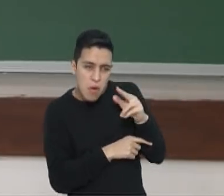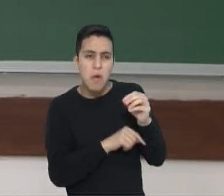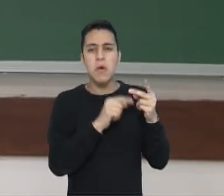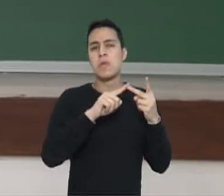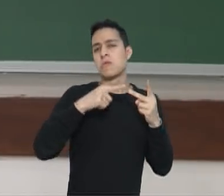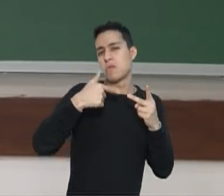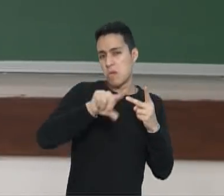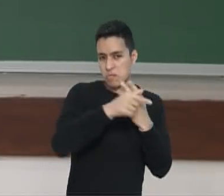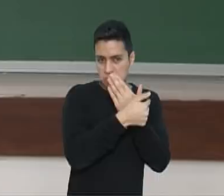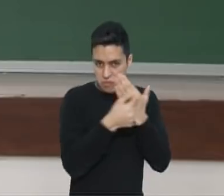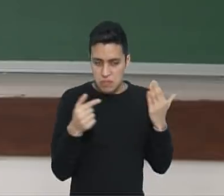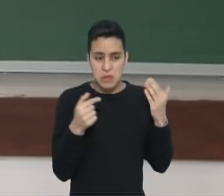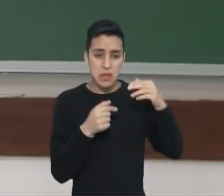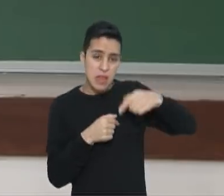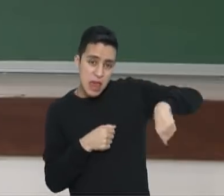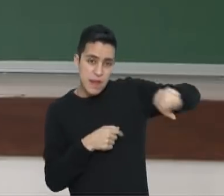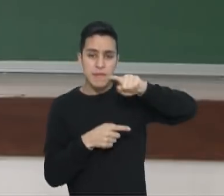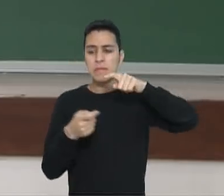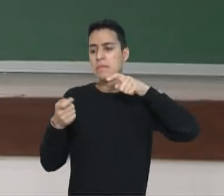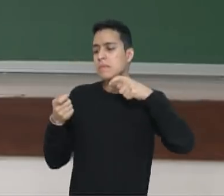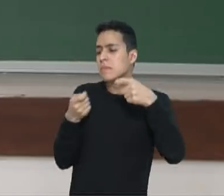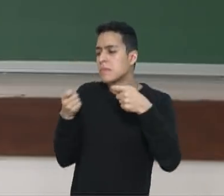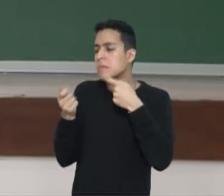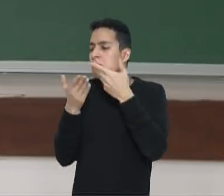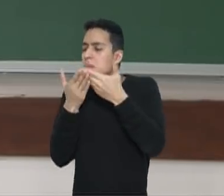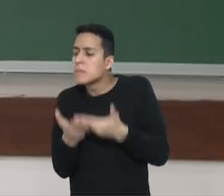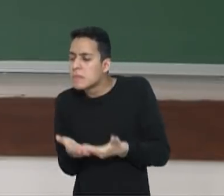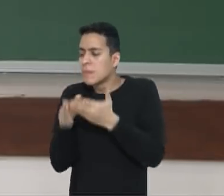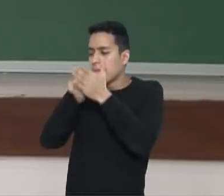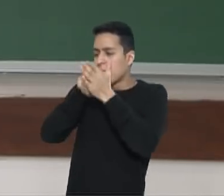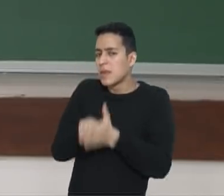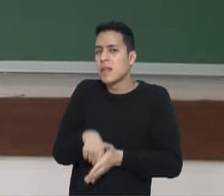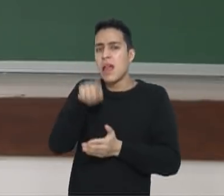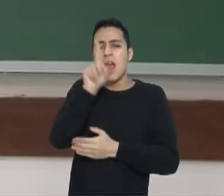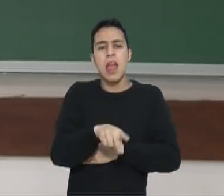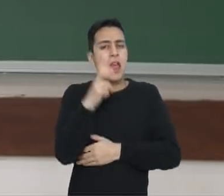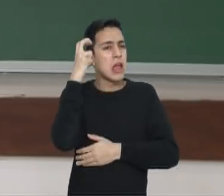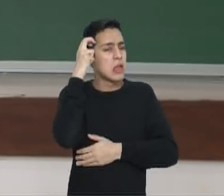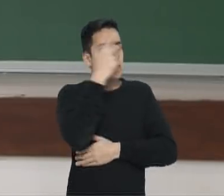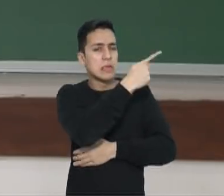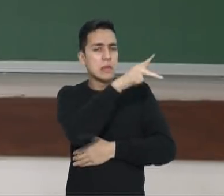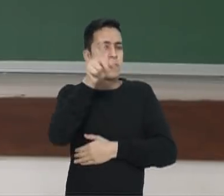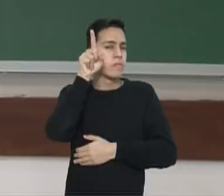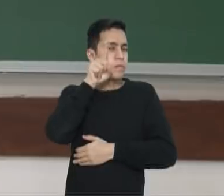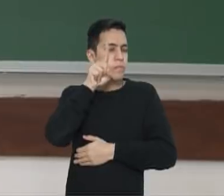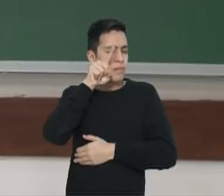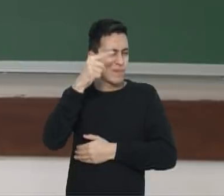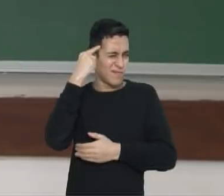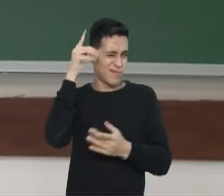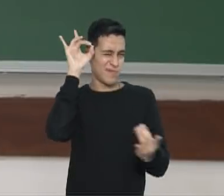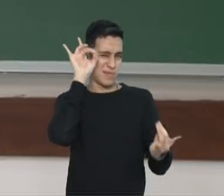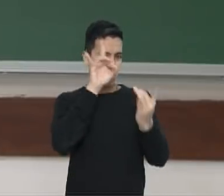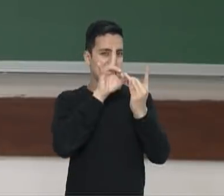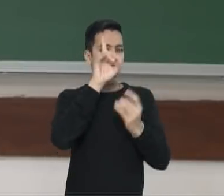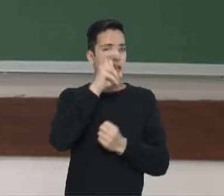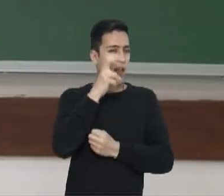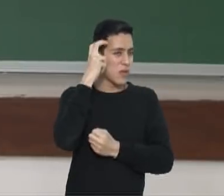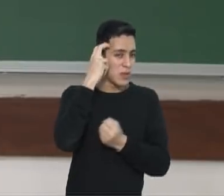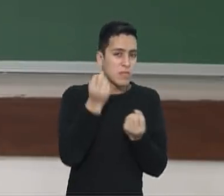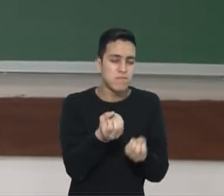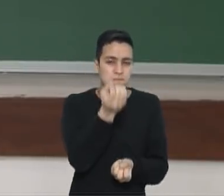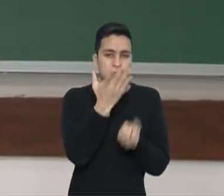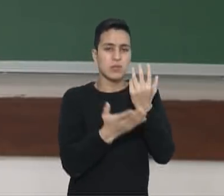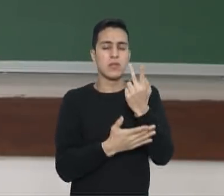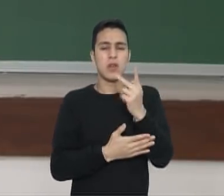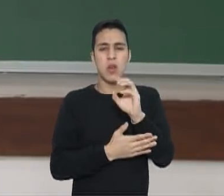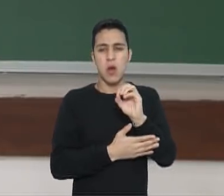vão dirigir como seu objeto de estudo essa típica cultura norte-americana e, em especial, aí, a cultura que é produzida em Hollywood